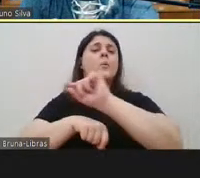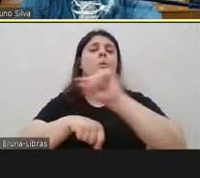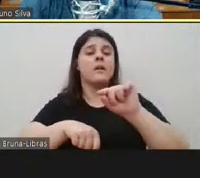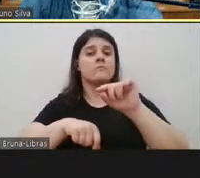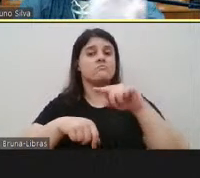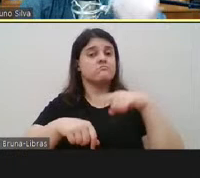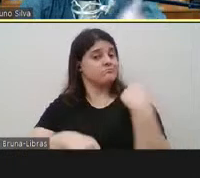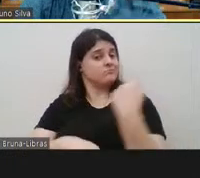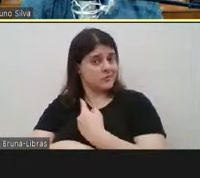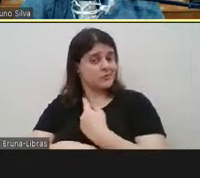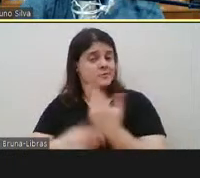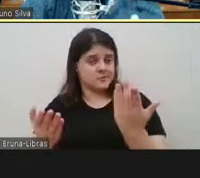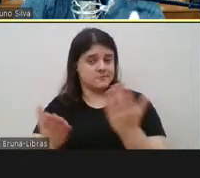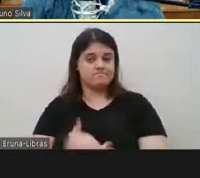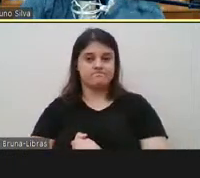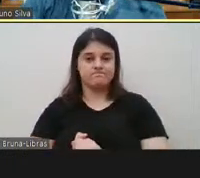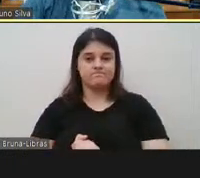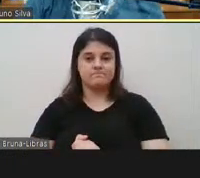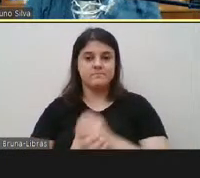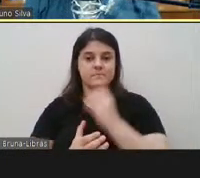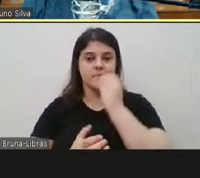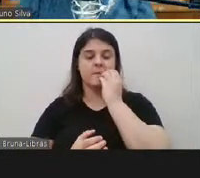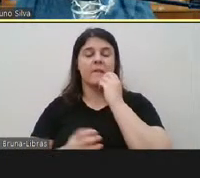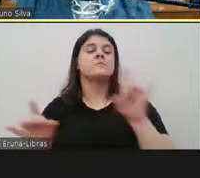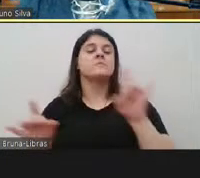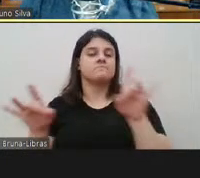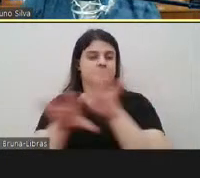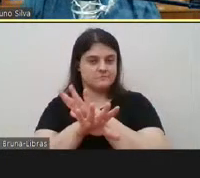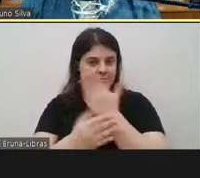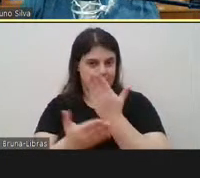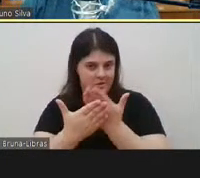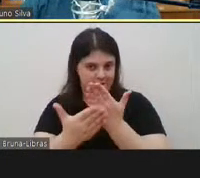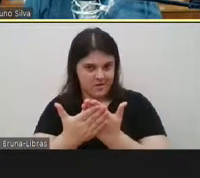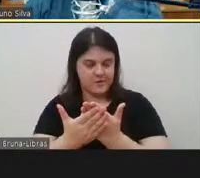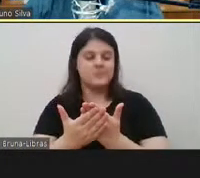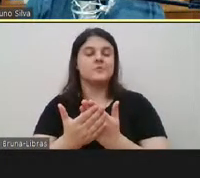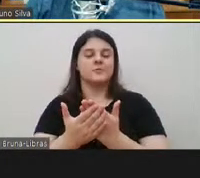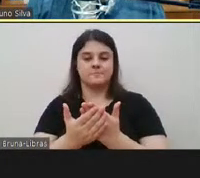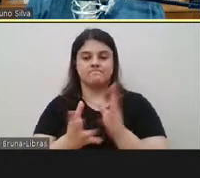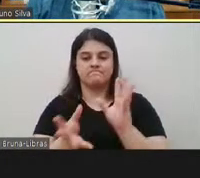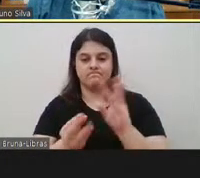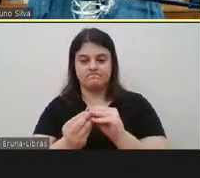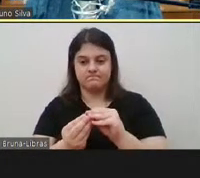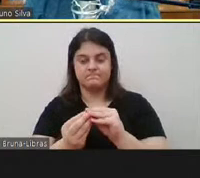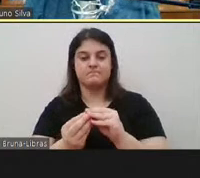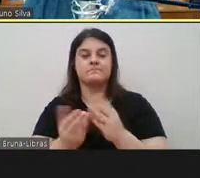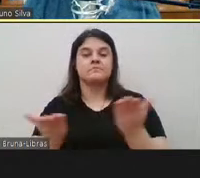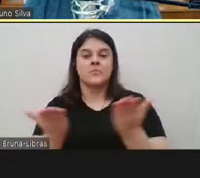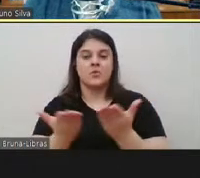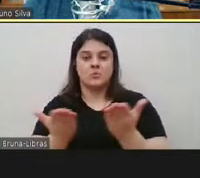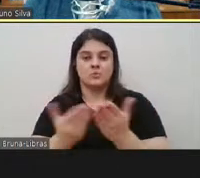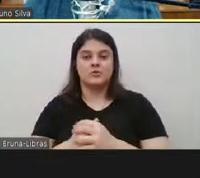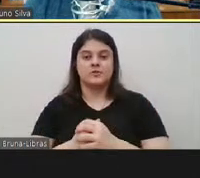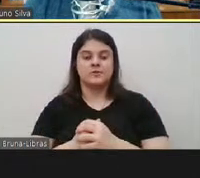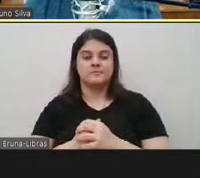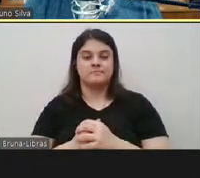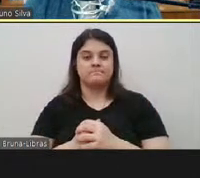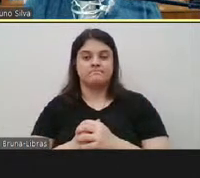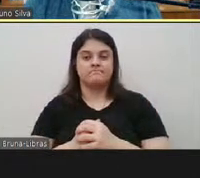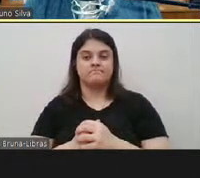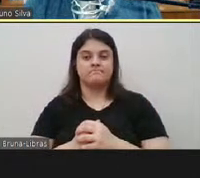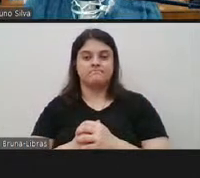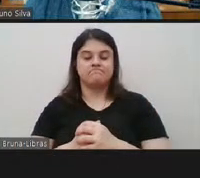ser escolhido somos nós era isso gente e tirar que eu queria trazer para vocês nessa noite